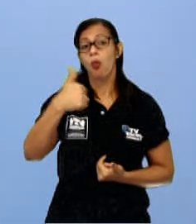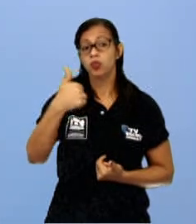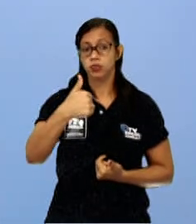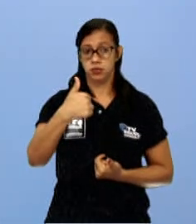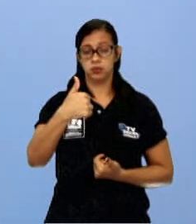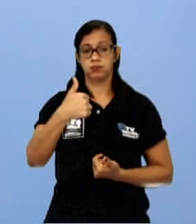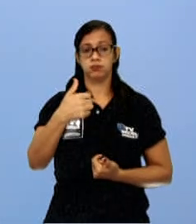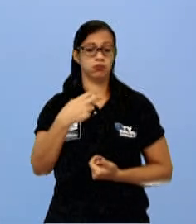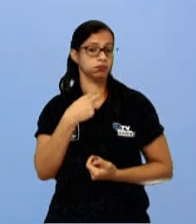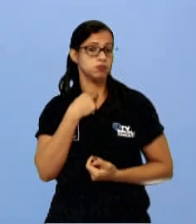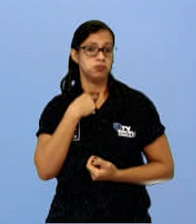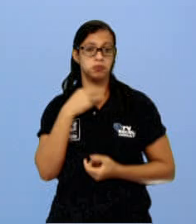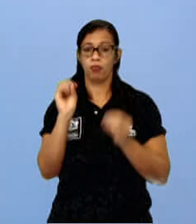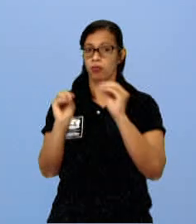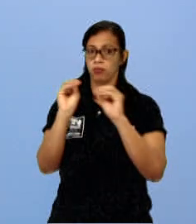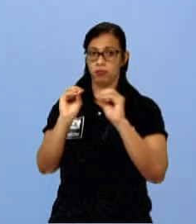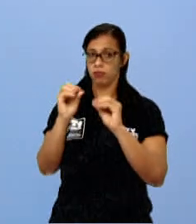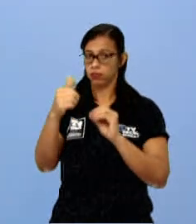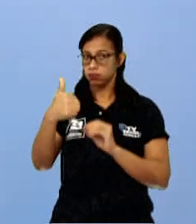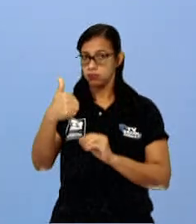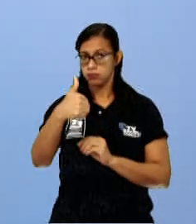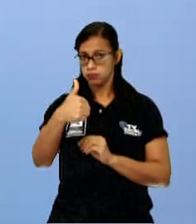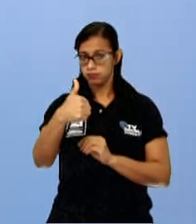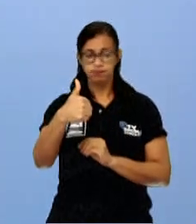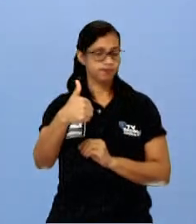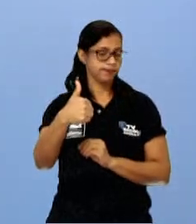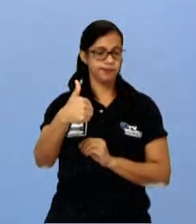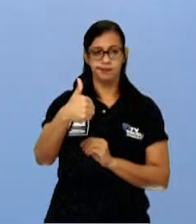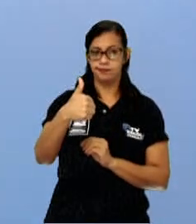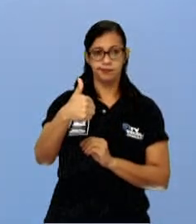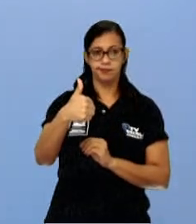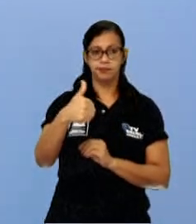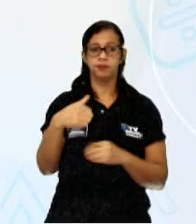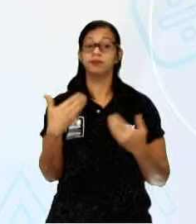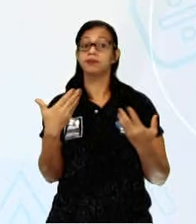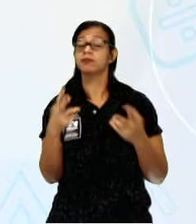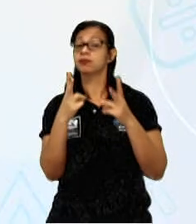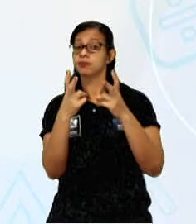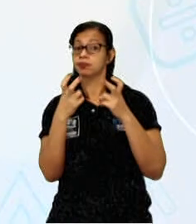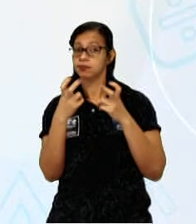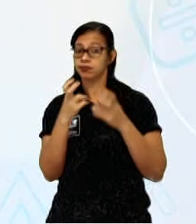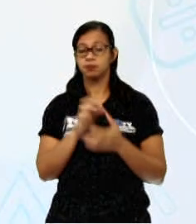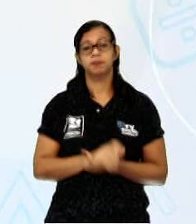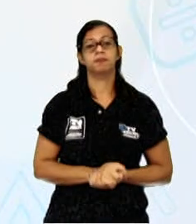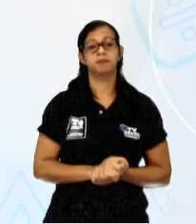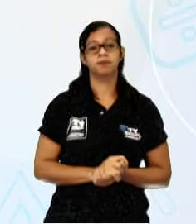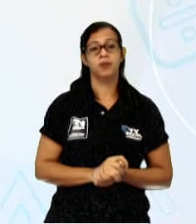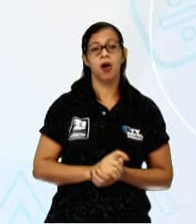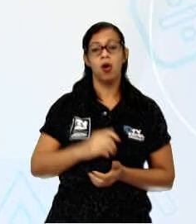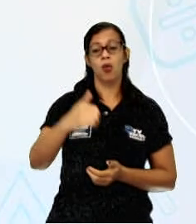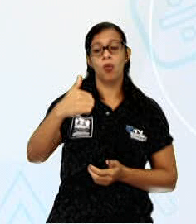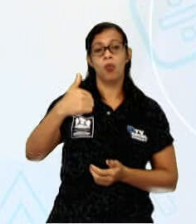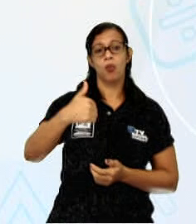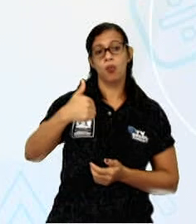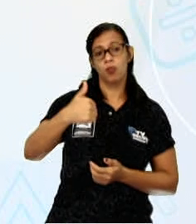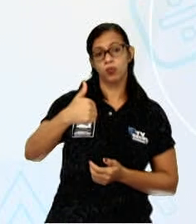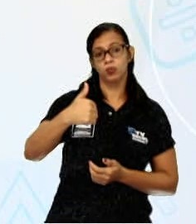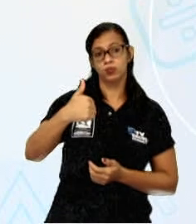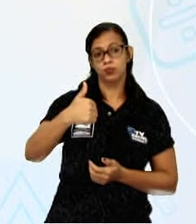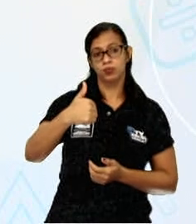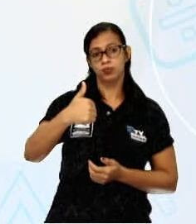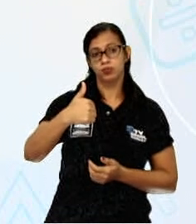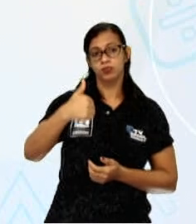dois algarismos na mesma ordem portanto olha só o que lhe vem à frente liga registrou dois